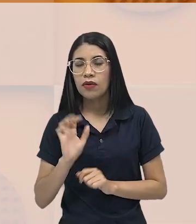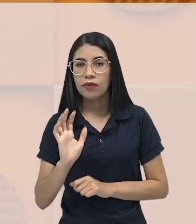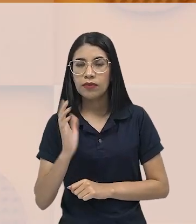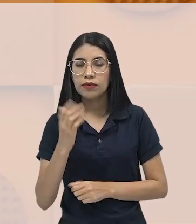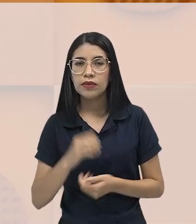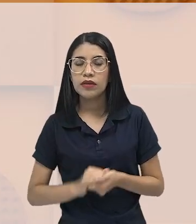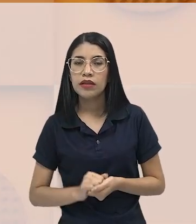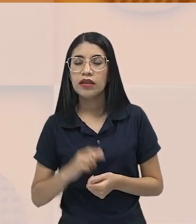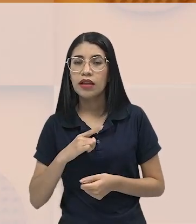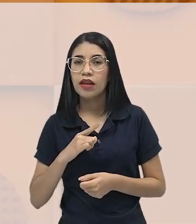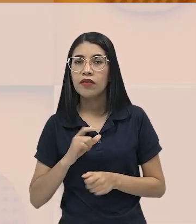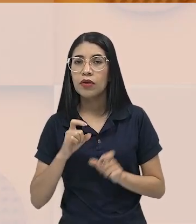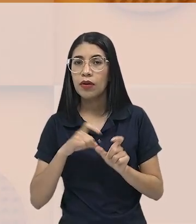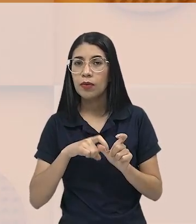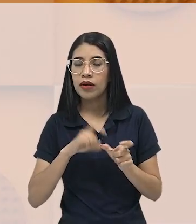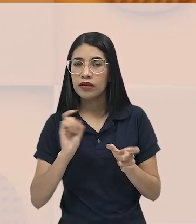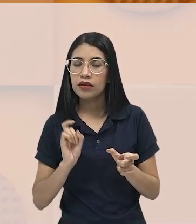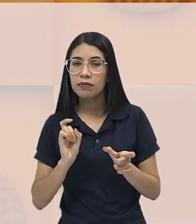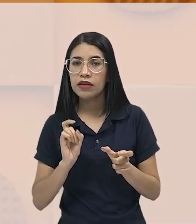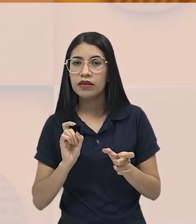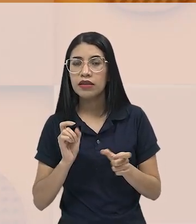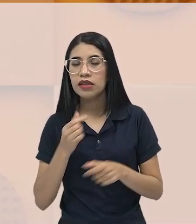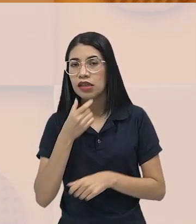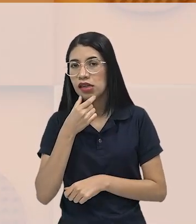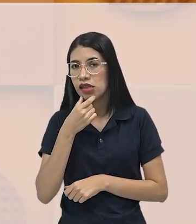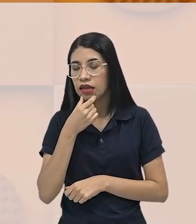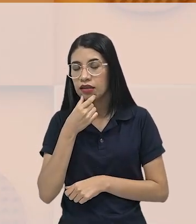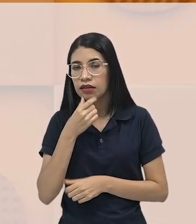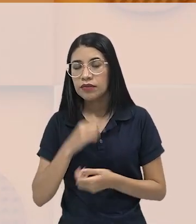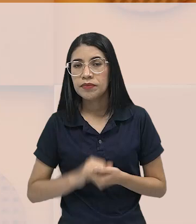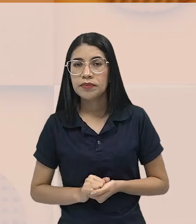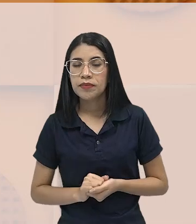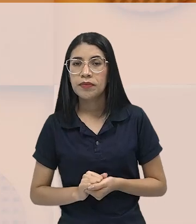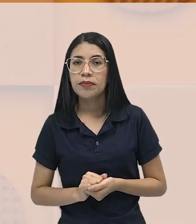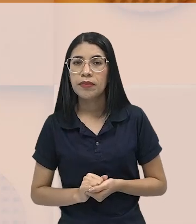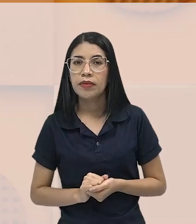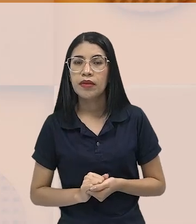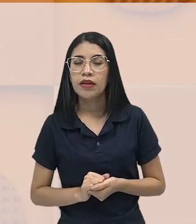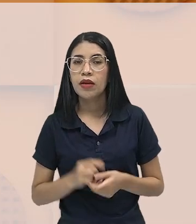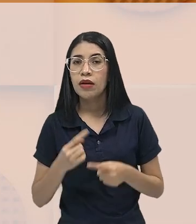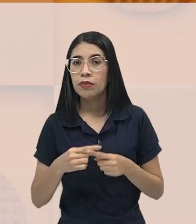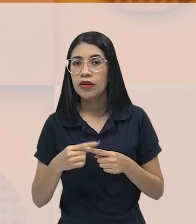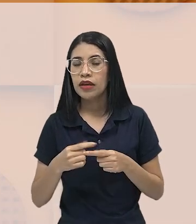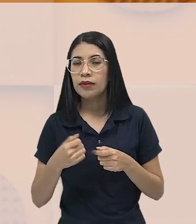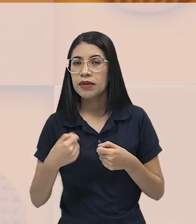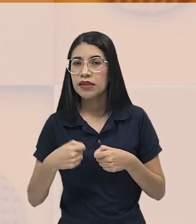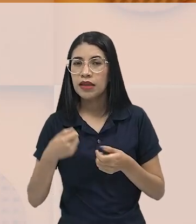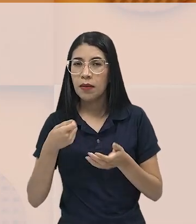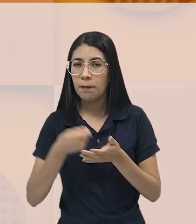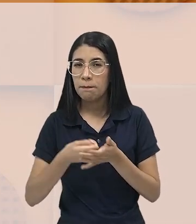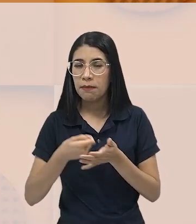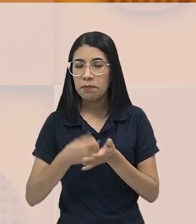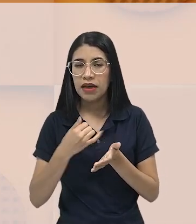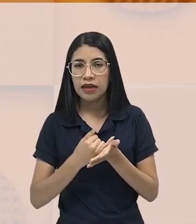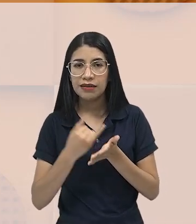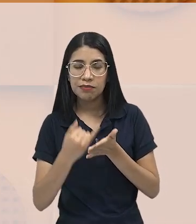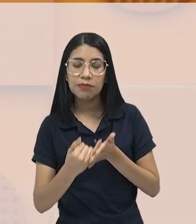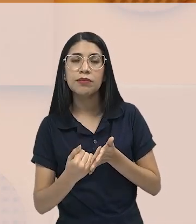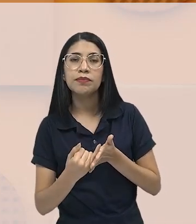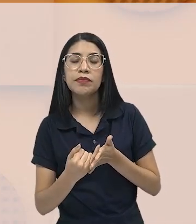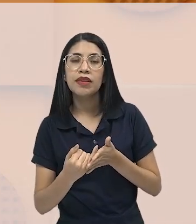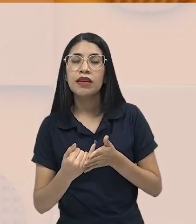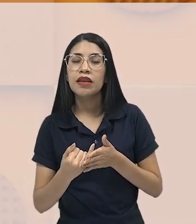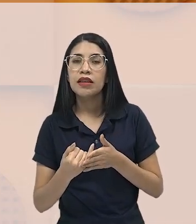ali o seu processo de independência da Inglaterra, né, muito por conta de impostos, tá? A Inglaterra, ela vai